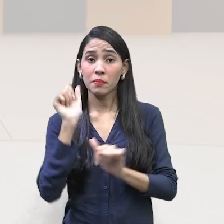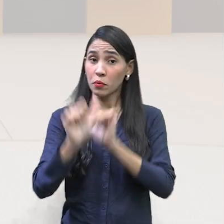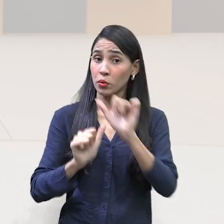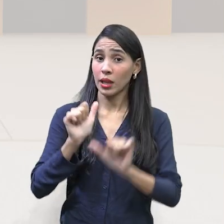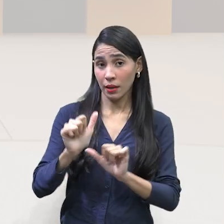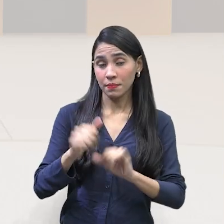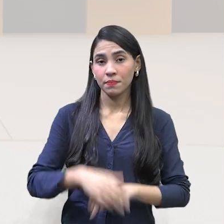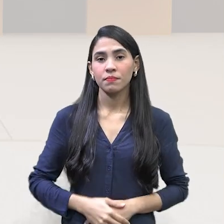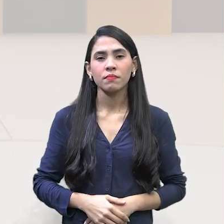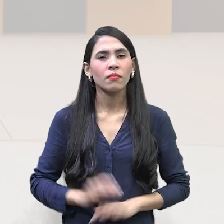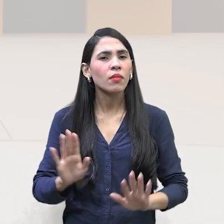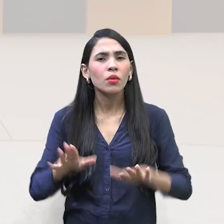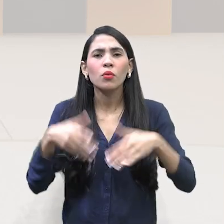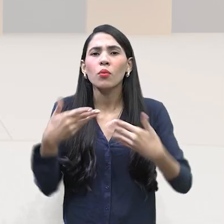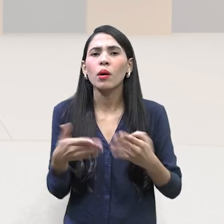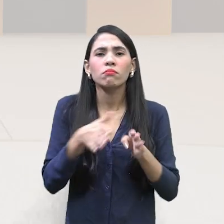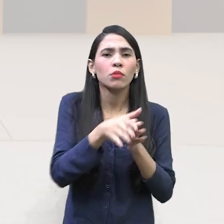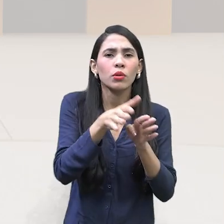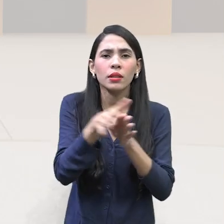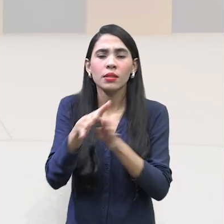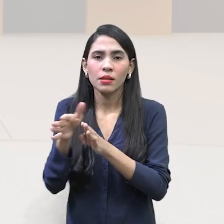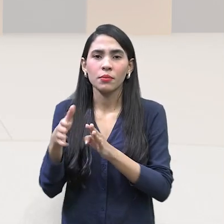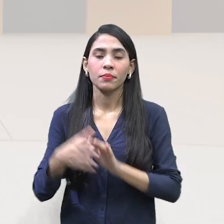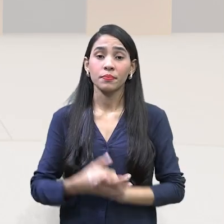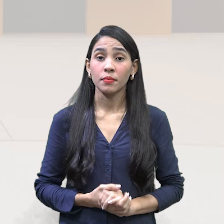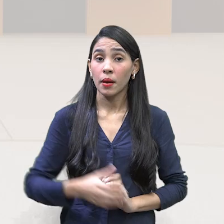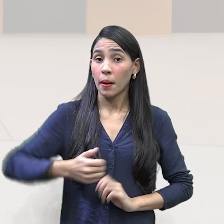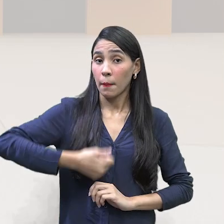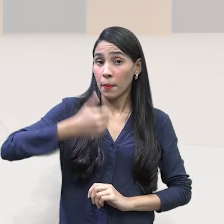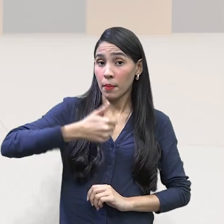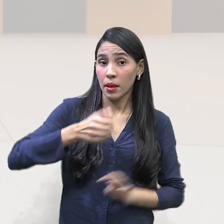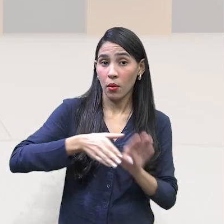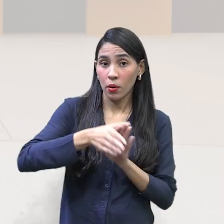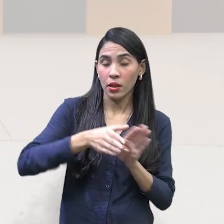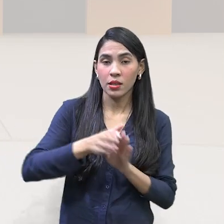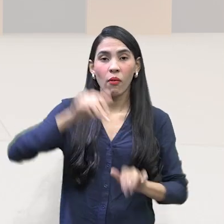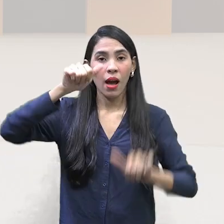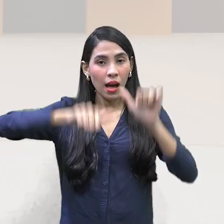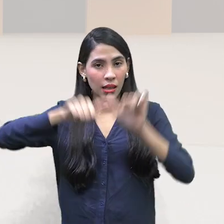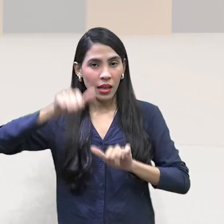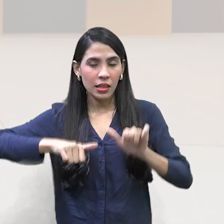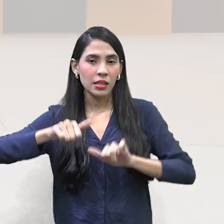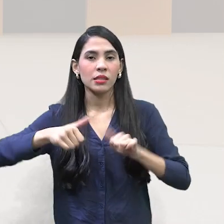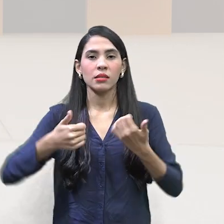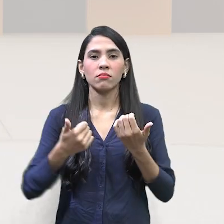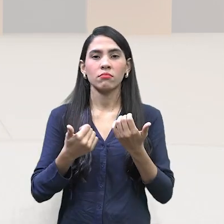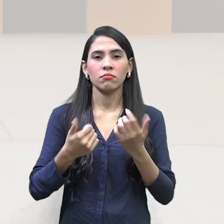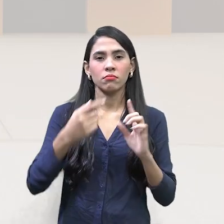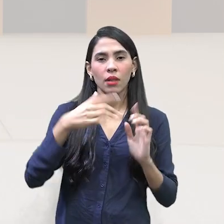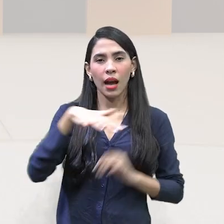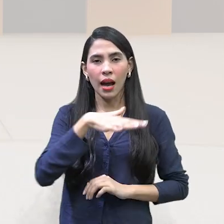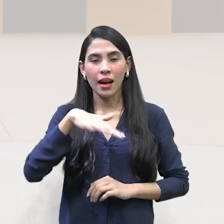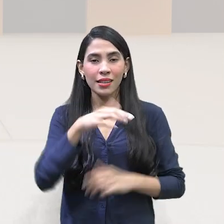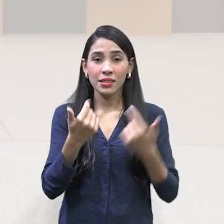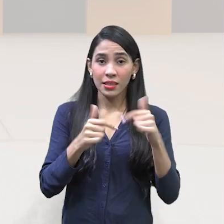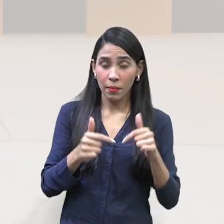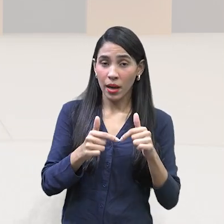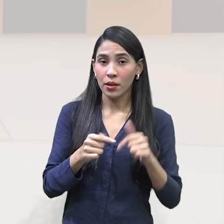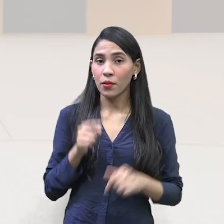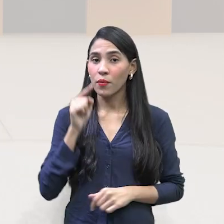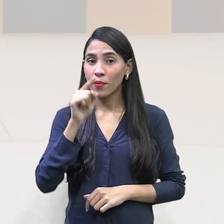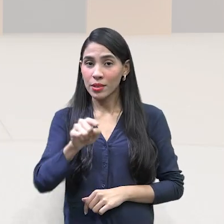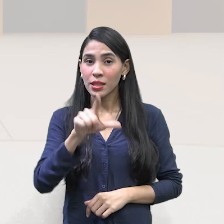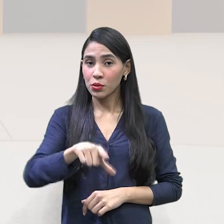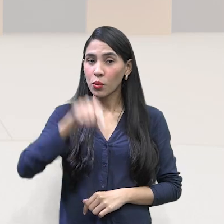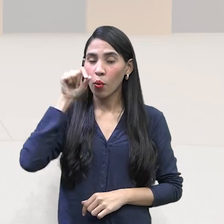não é? Sim. Quais são essas orientações, então, professor? A primeira é, analise as tendências do mercado de trabalho, sim, para você